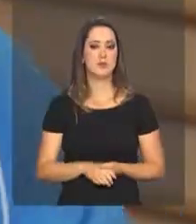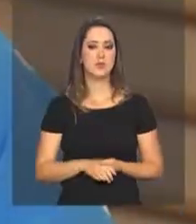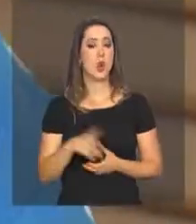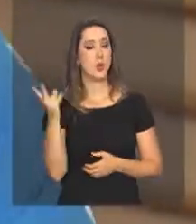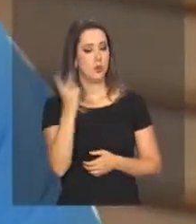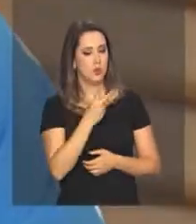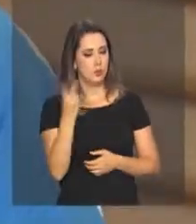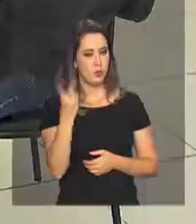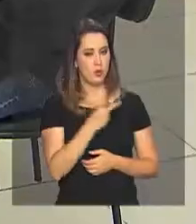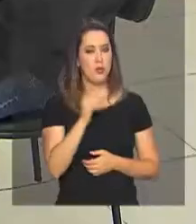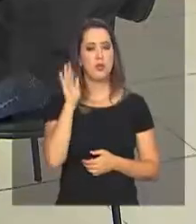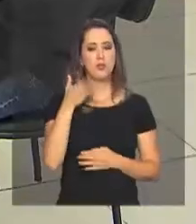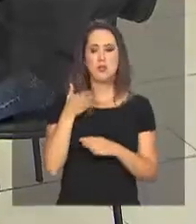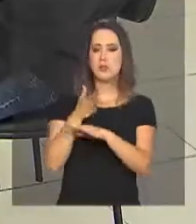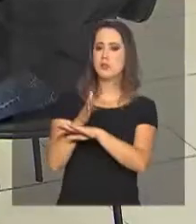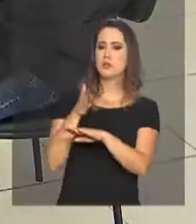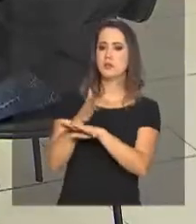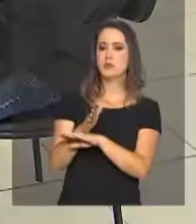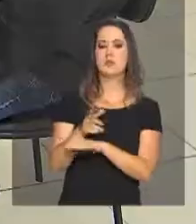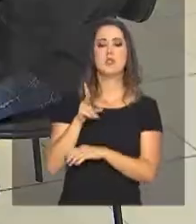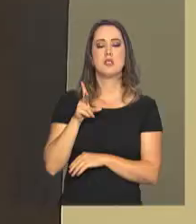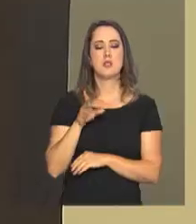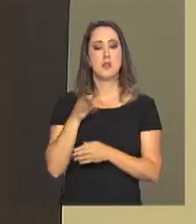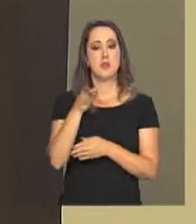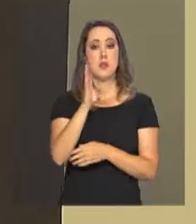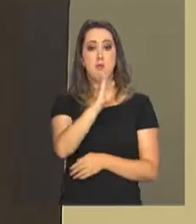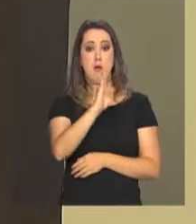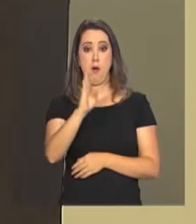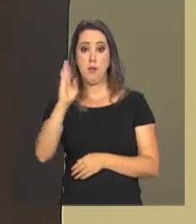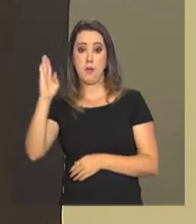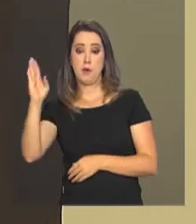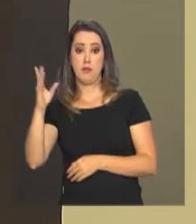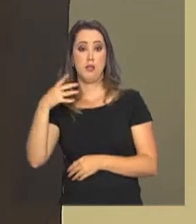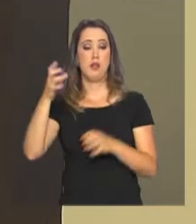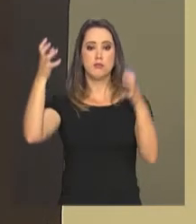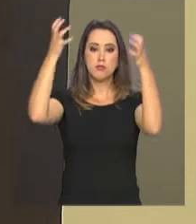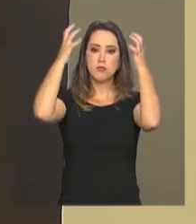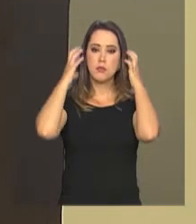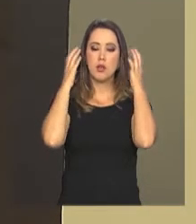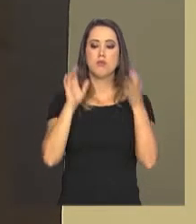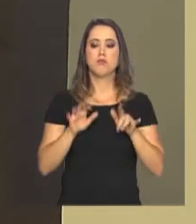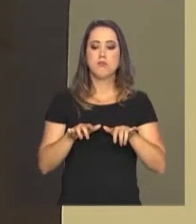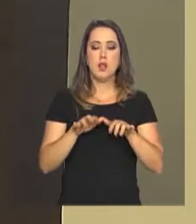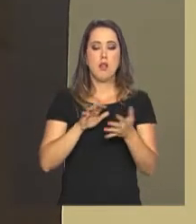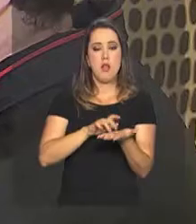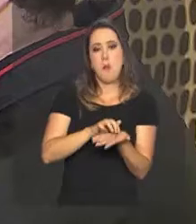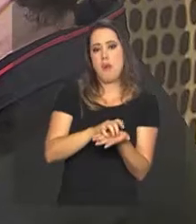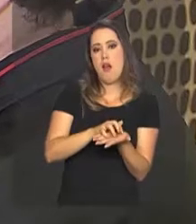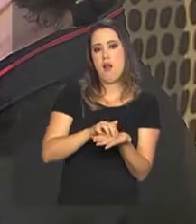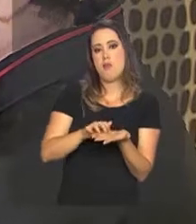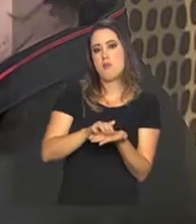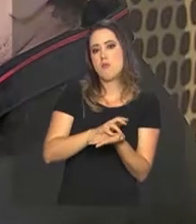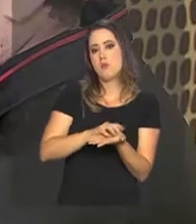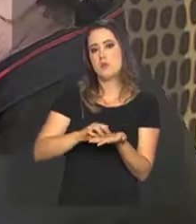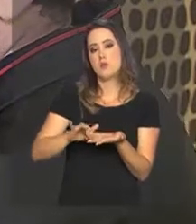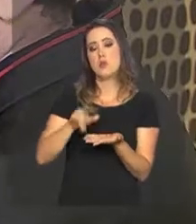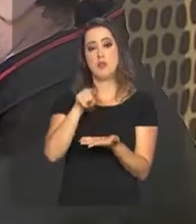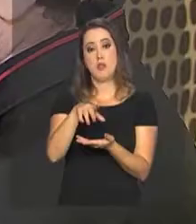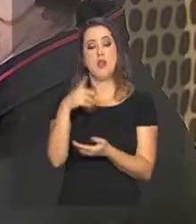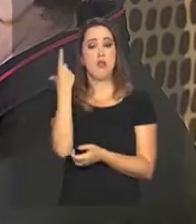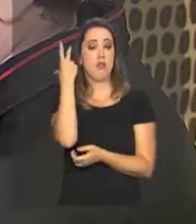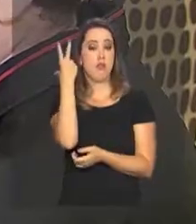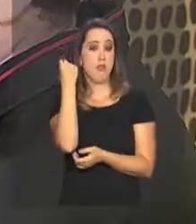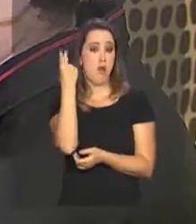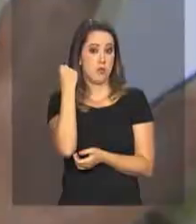maria epifanias são freqüentadores assíduos da biblioteca em braille dorina nowill o espaço funciona em taguatinga e recebe